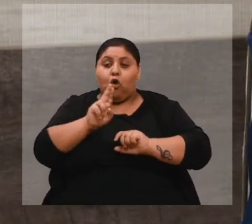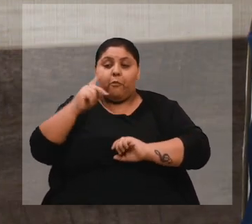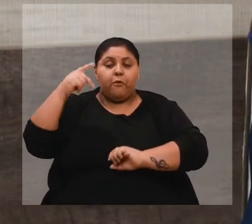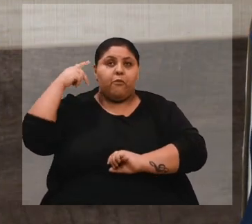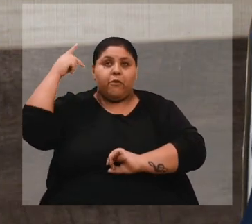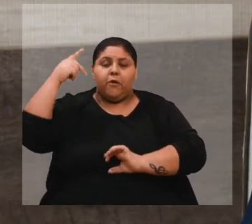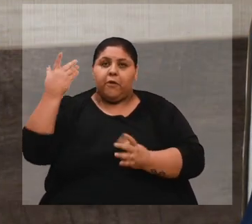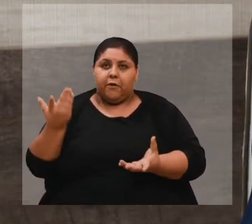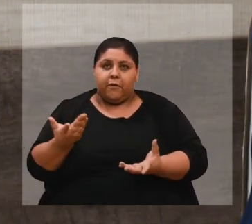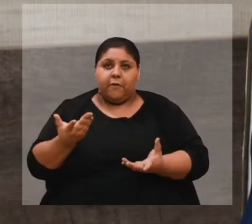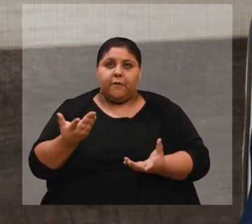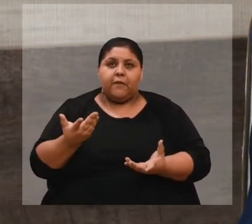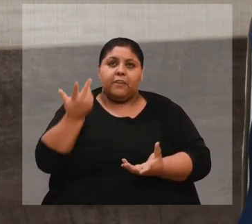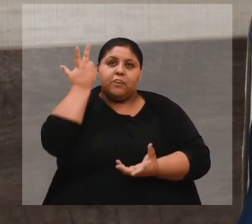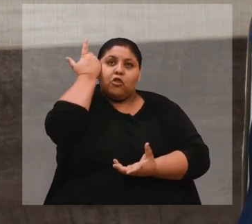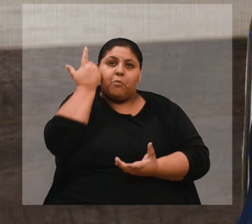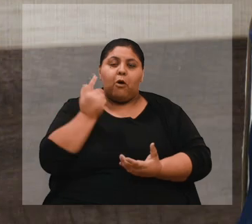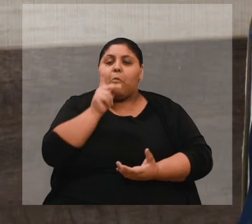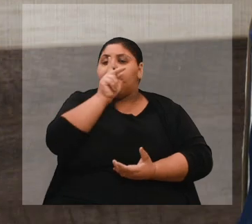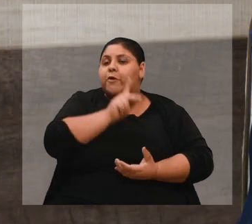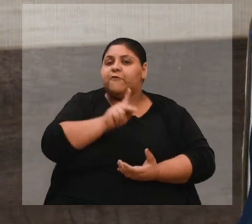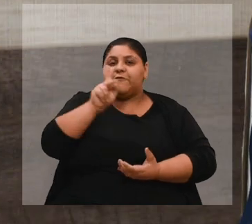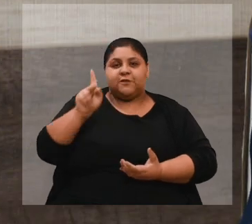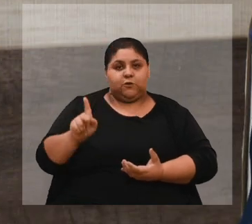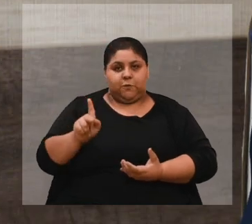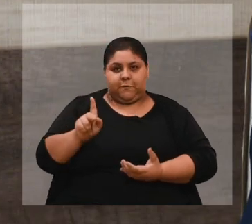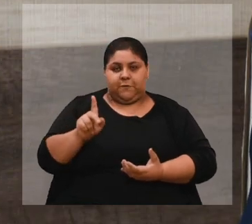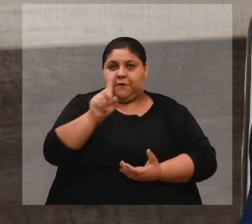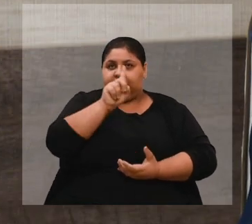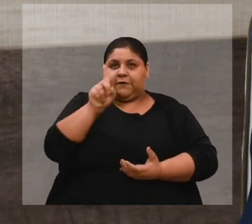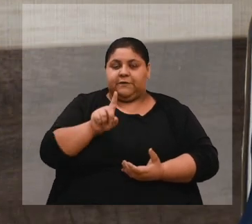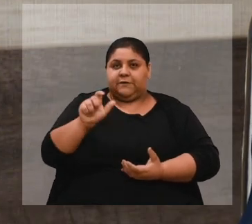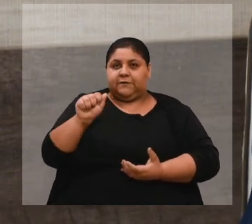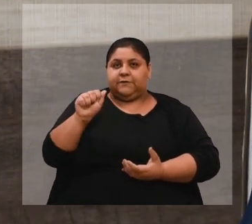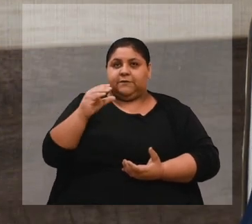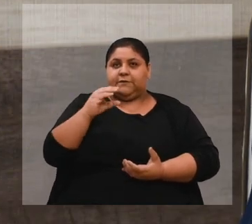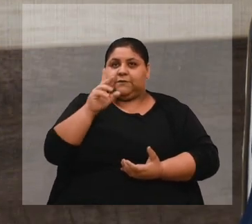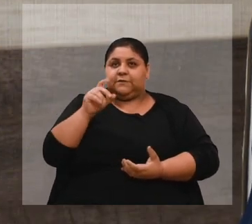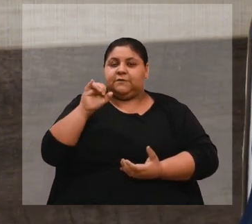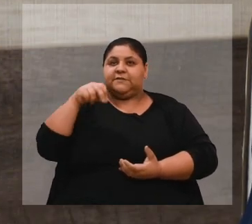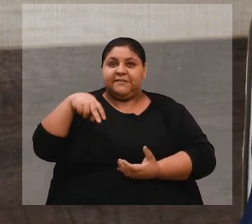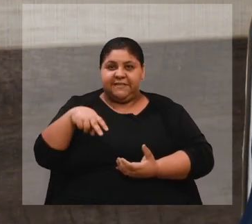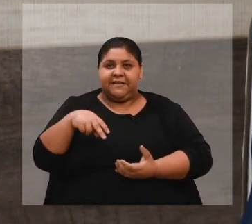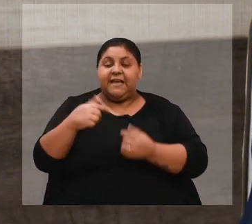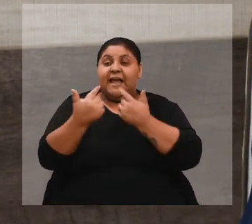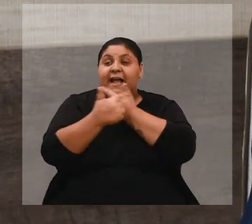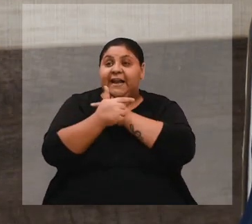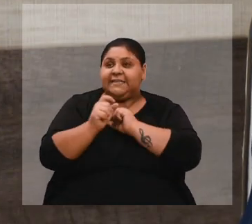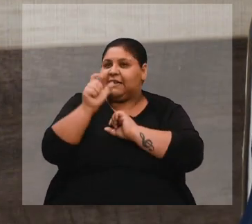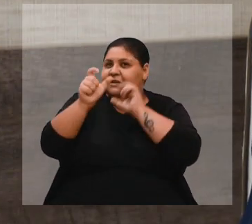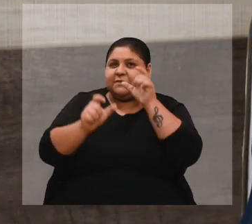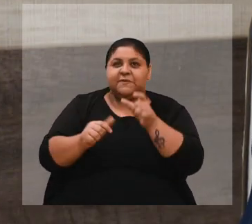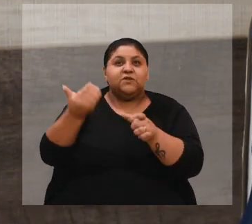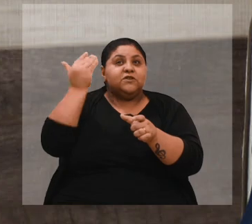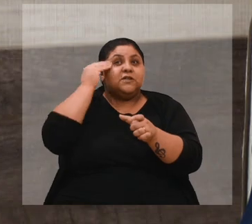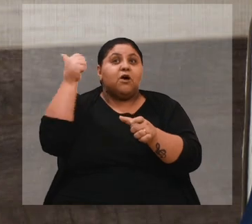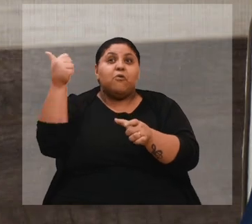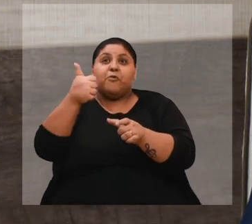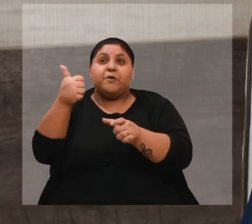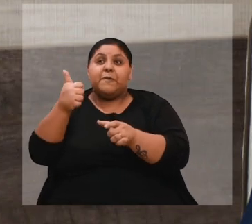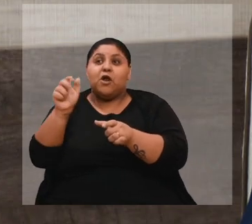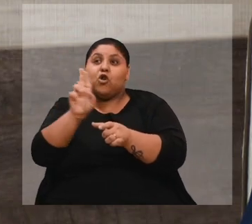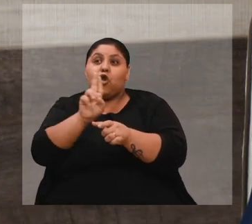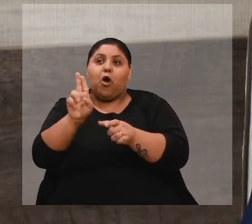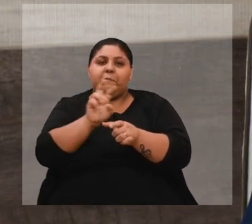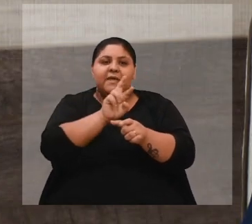político, né? E o nome político, ele veio natural, Professor Zanquim, né? Tanto que é engraçado que as pessoas pouco sabem